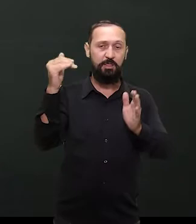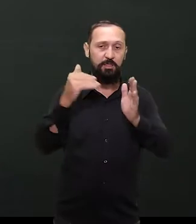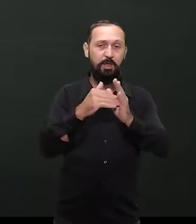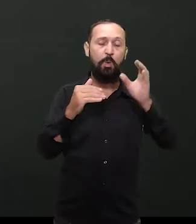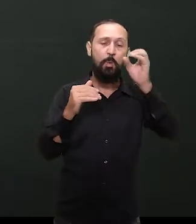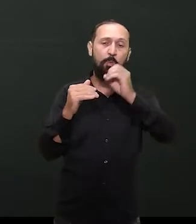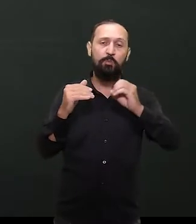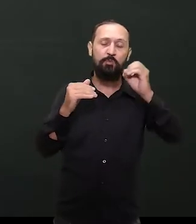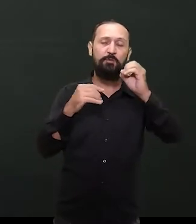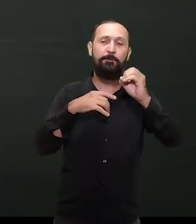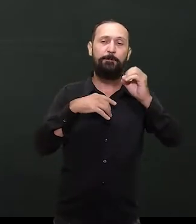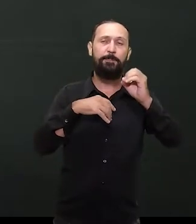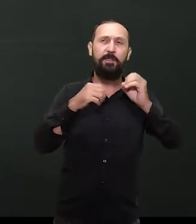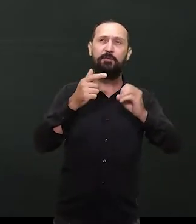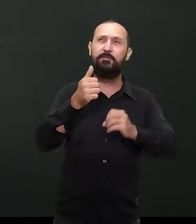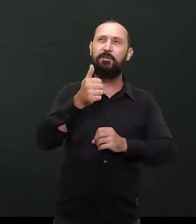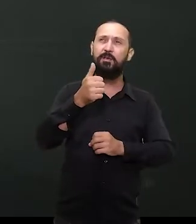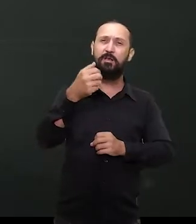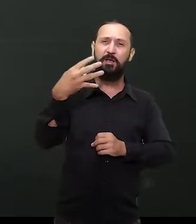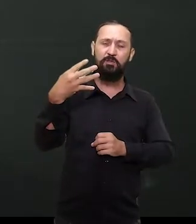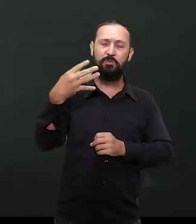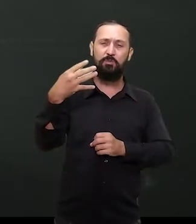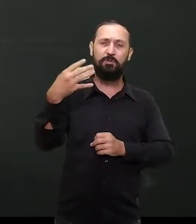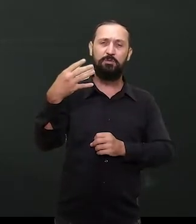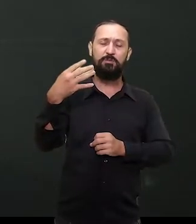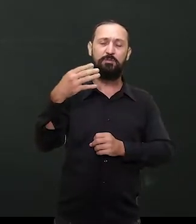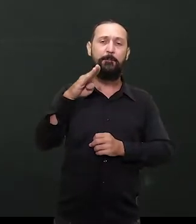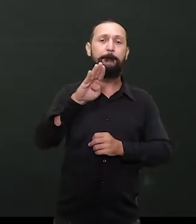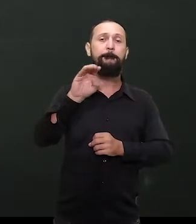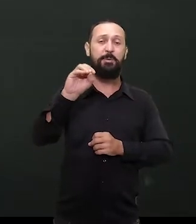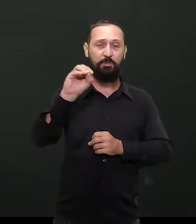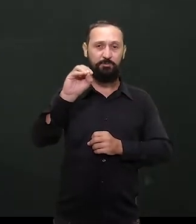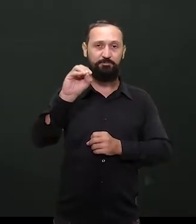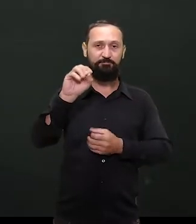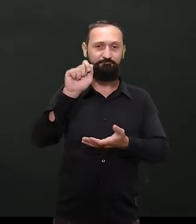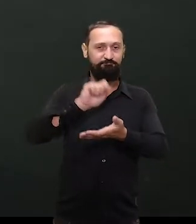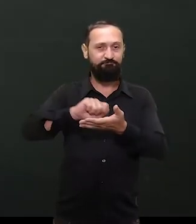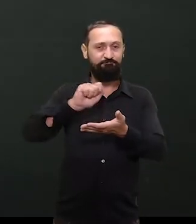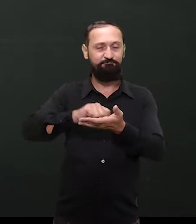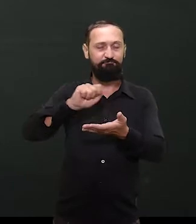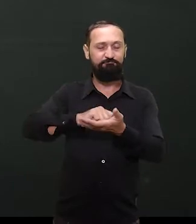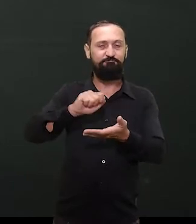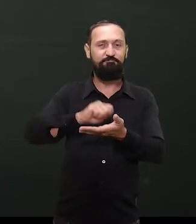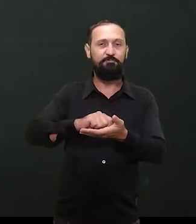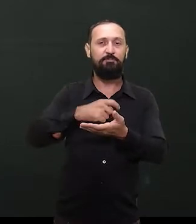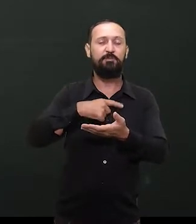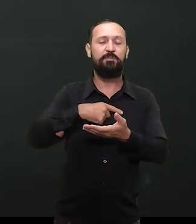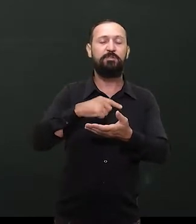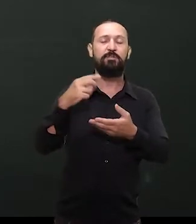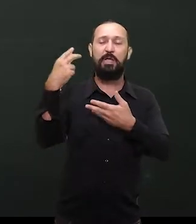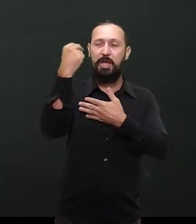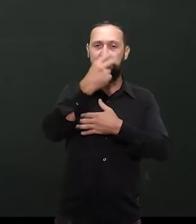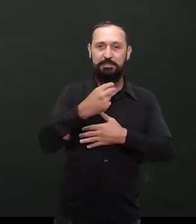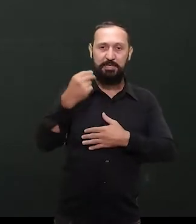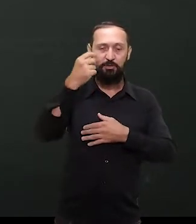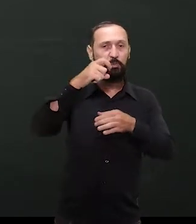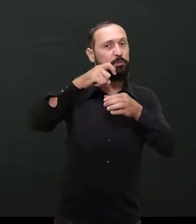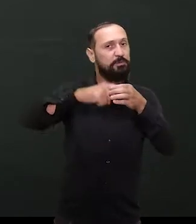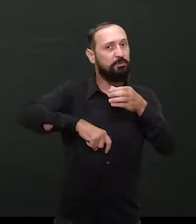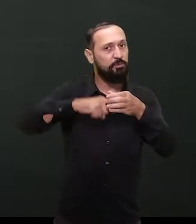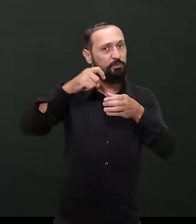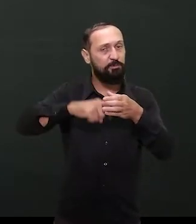outubro tivemos quatro os boletins de ocorrência registrados de assédio